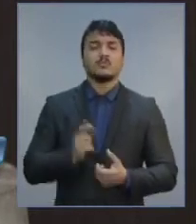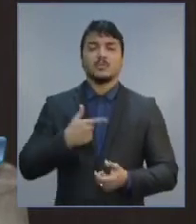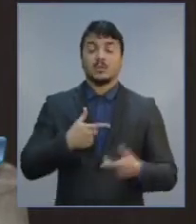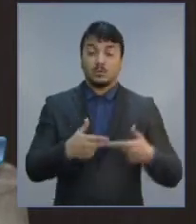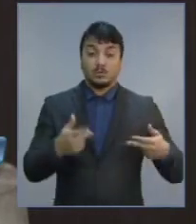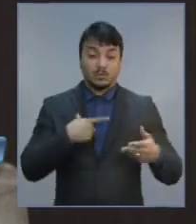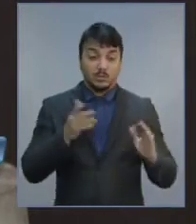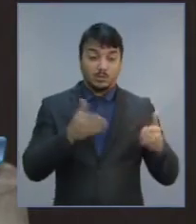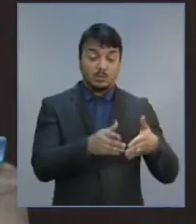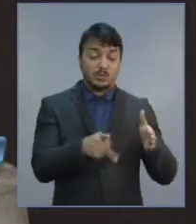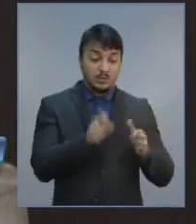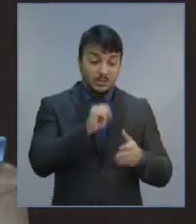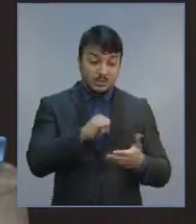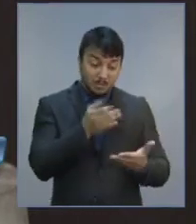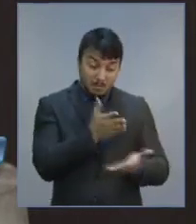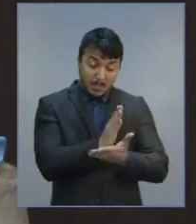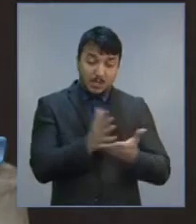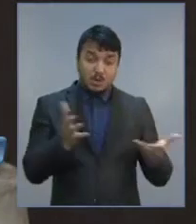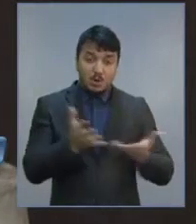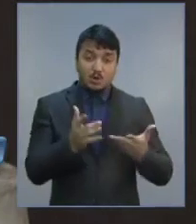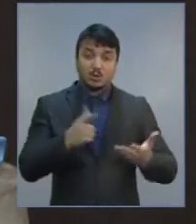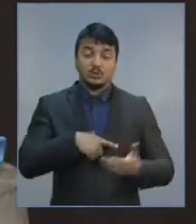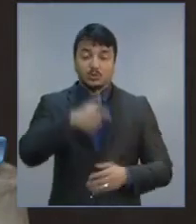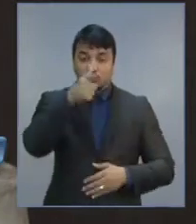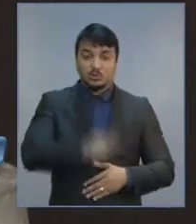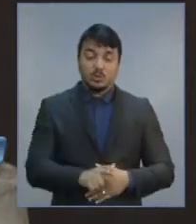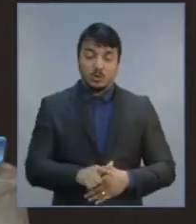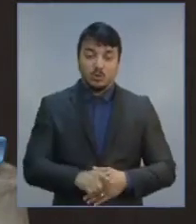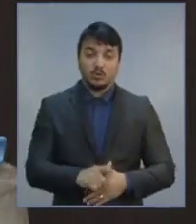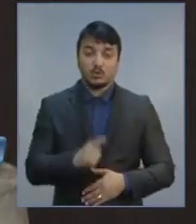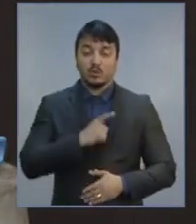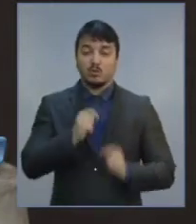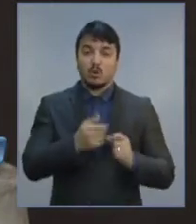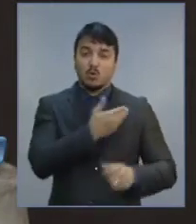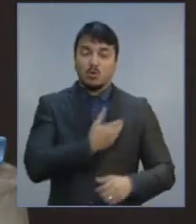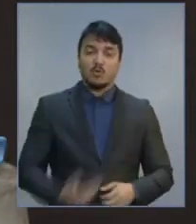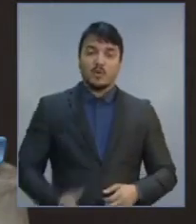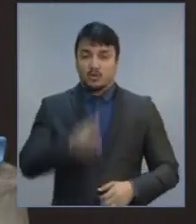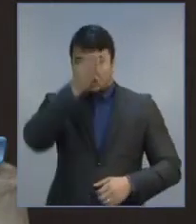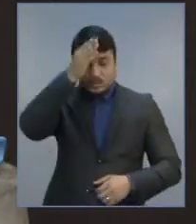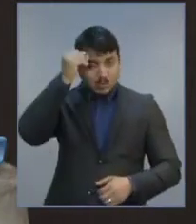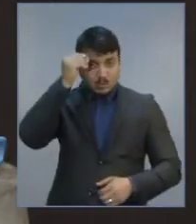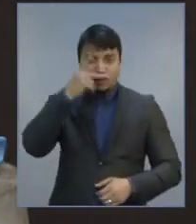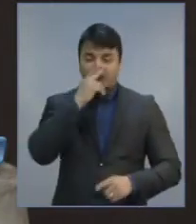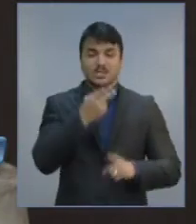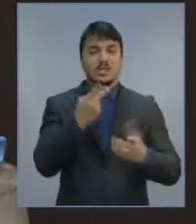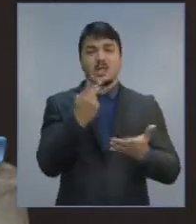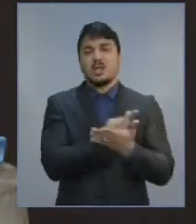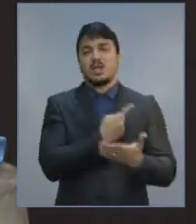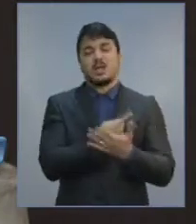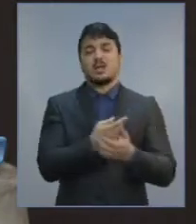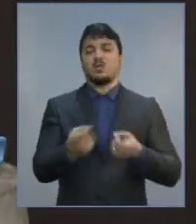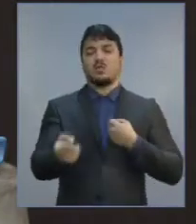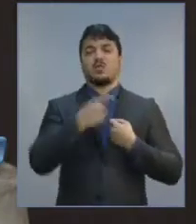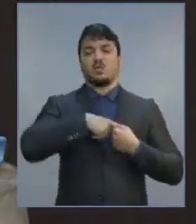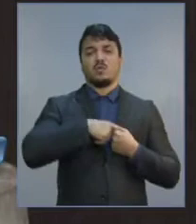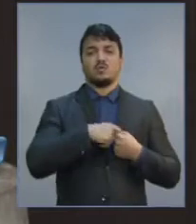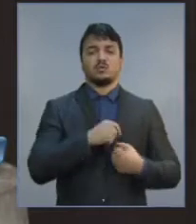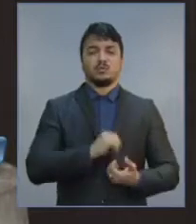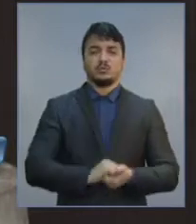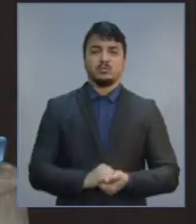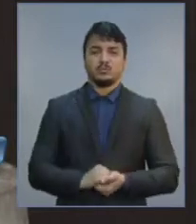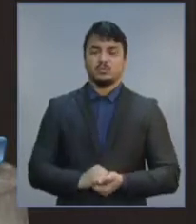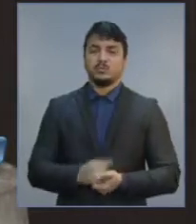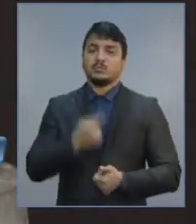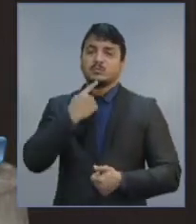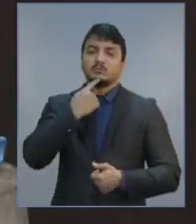essa matéria sendo aprovada hoje, mais uma vez, o governo Camilo Santana dá um passo atrás. Há pouco, nós